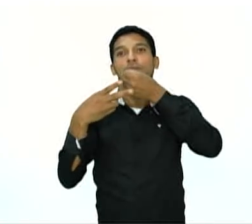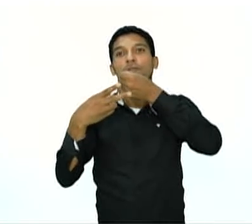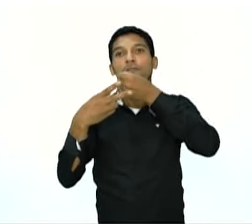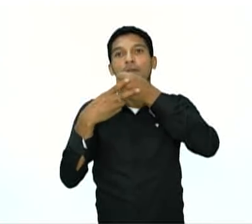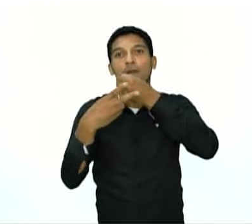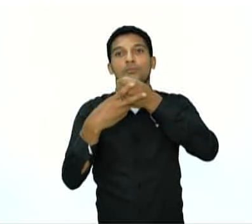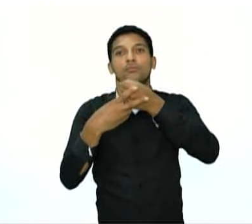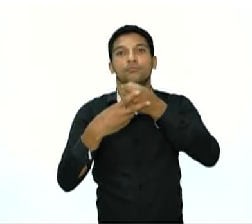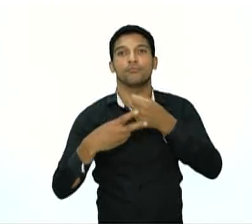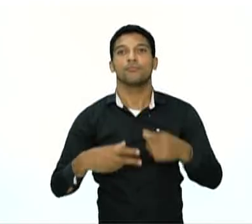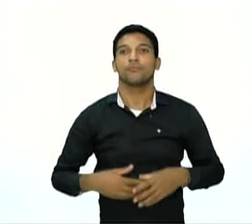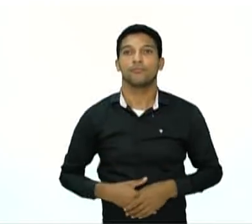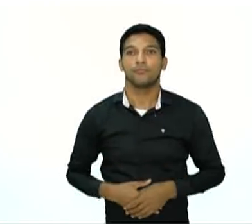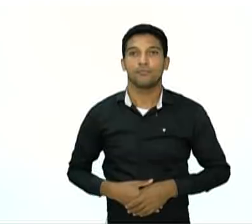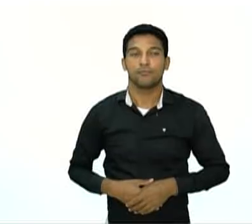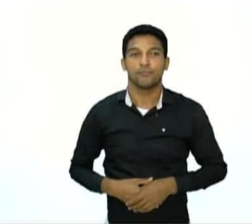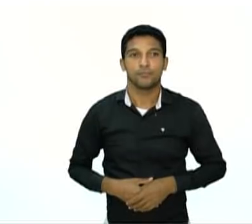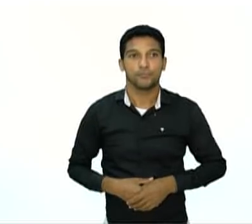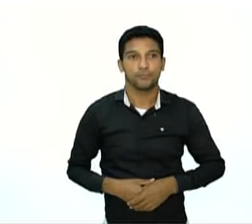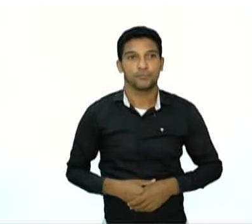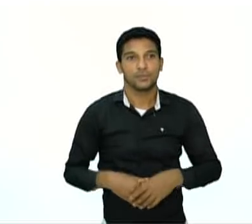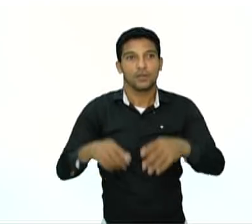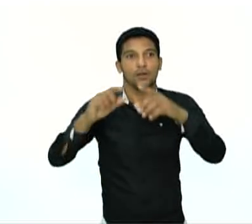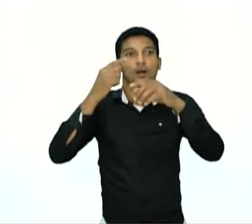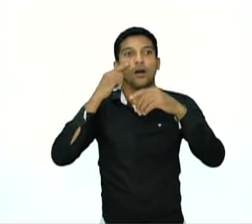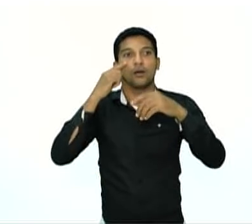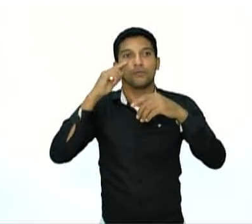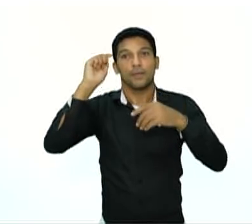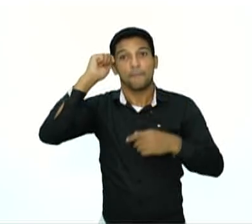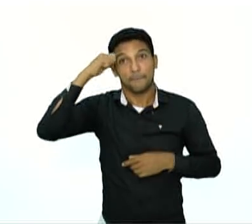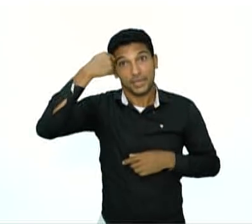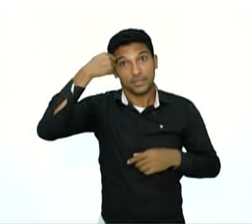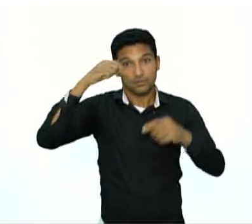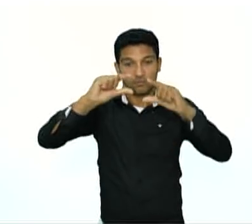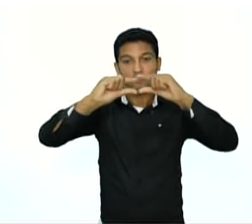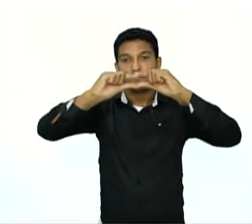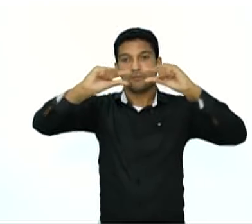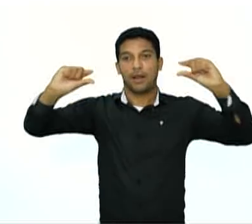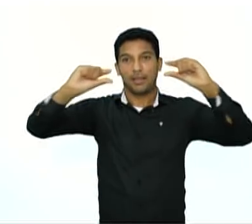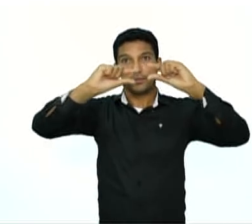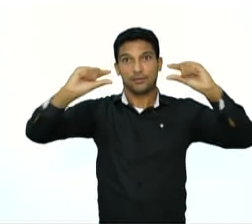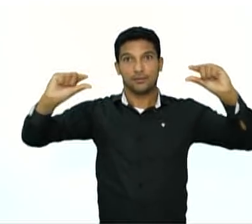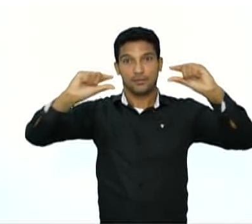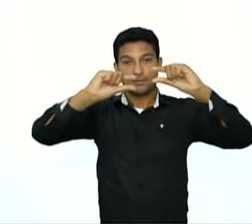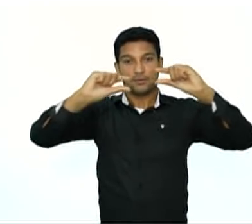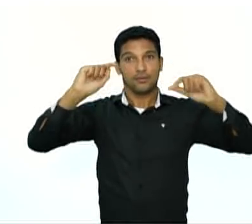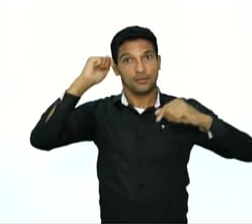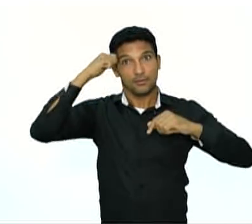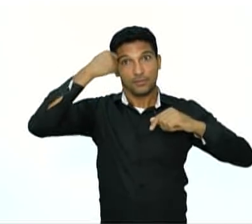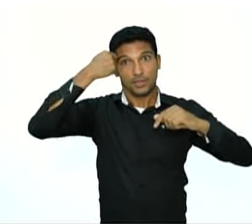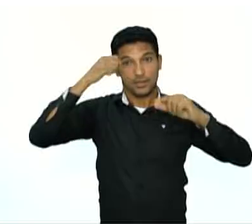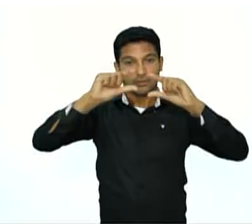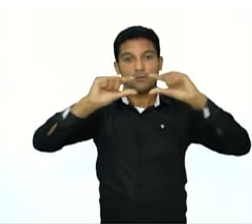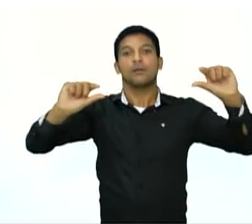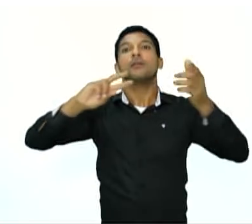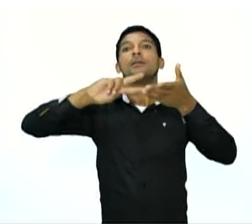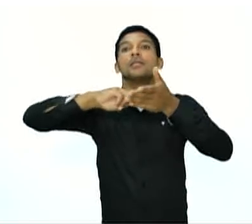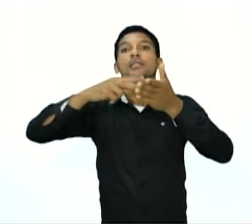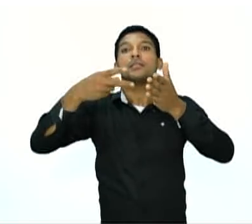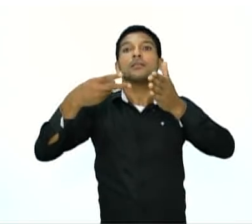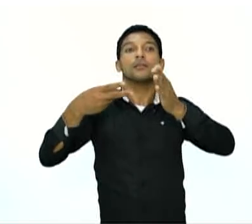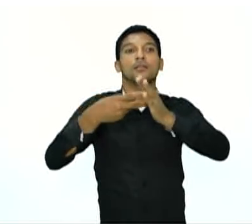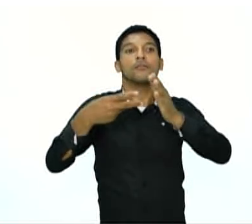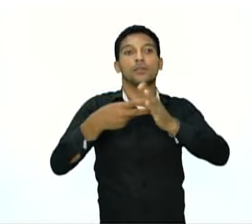aqui. As orações subordinadas substantivas nada mais são do que formas desenvolvidas